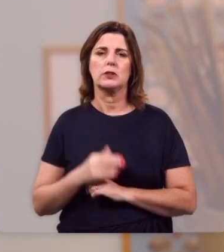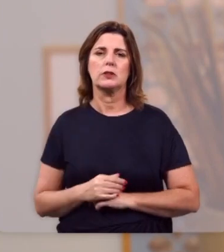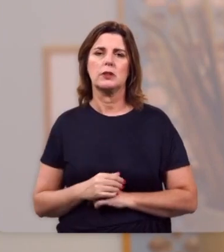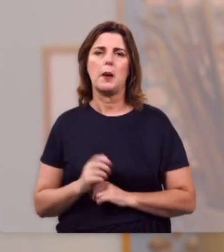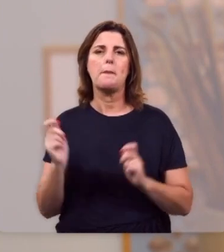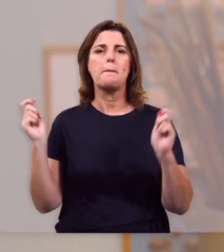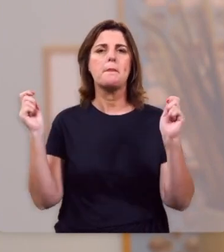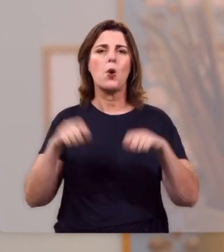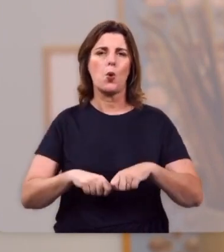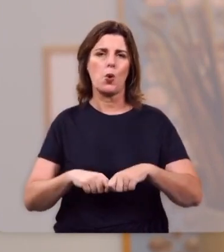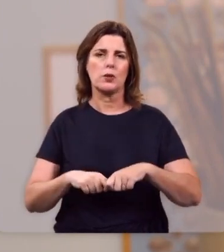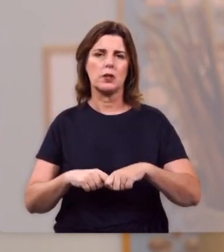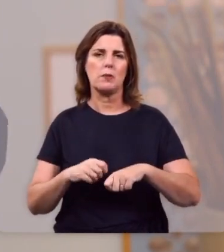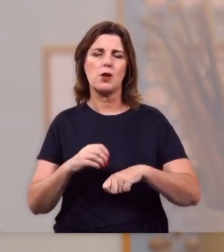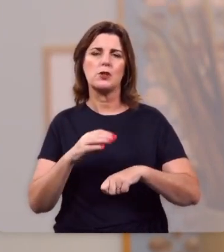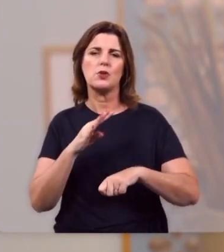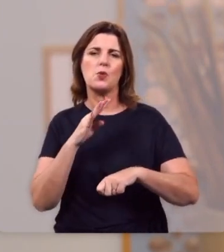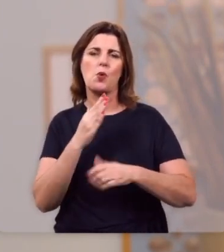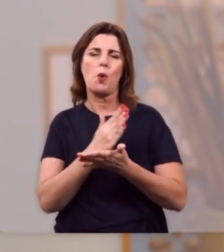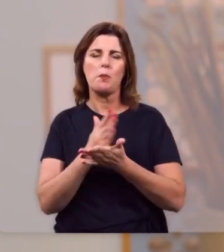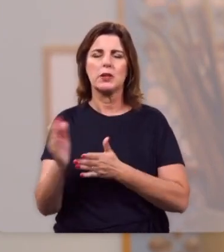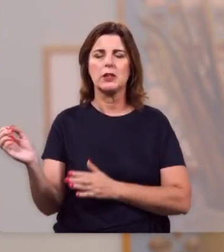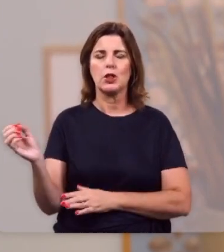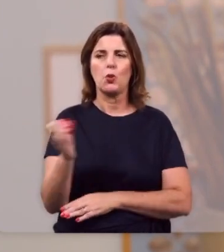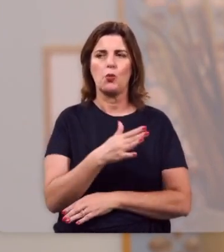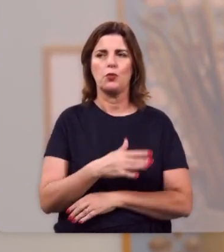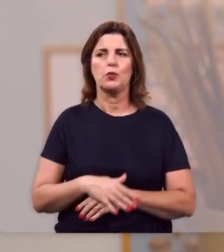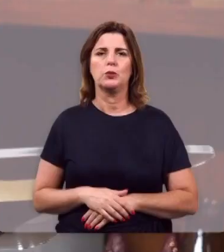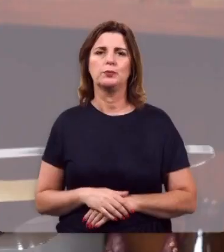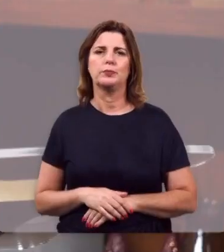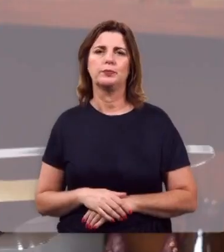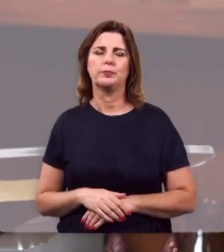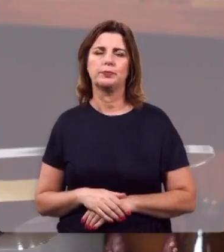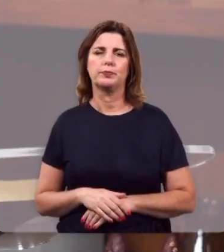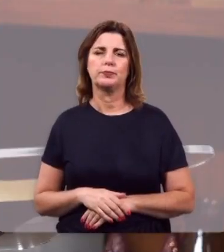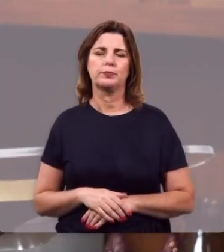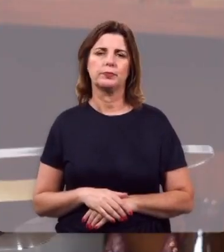há possibilidade de recomeço para você.